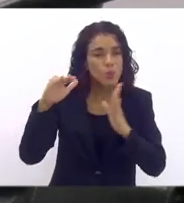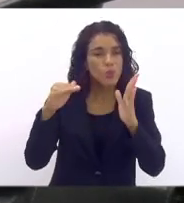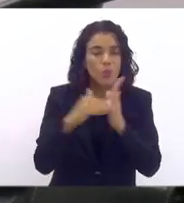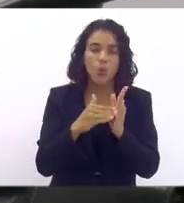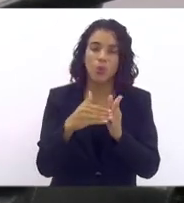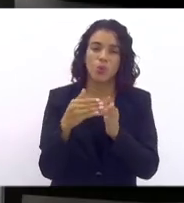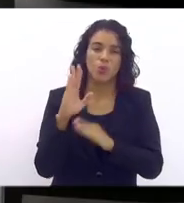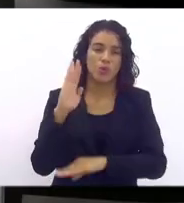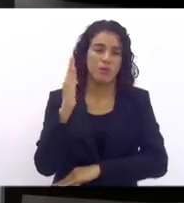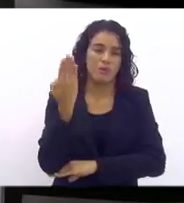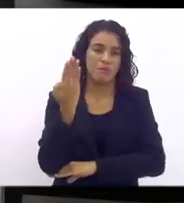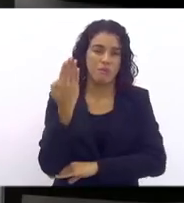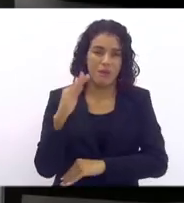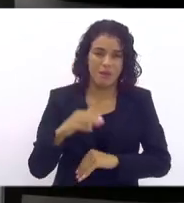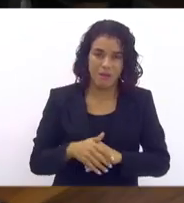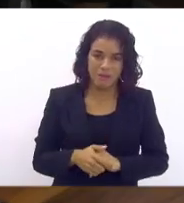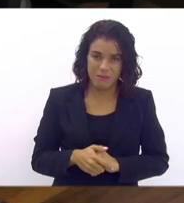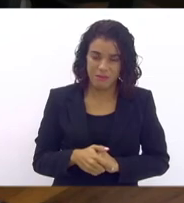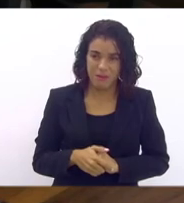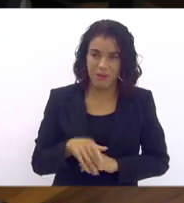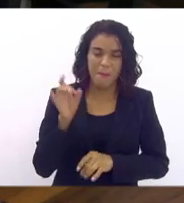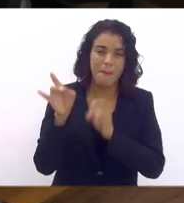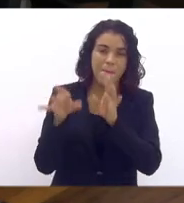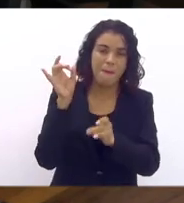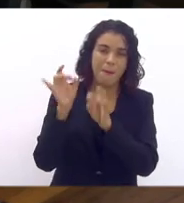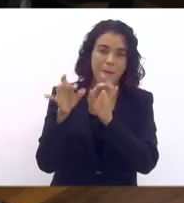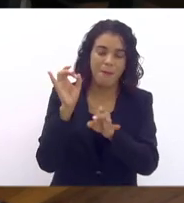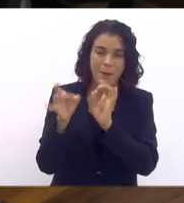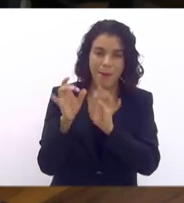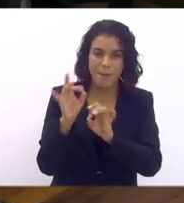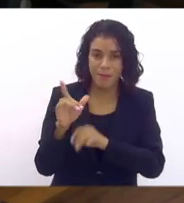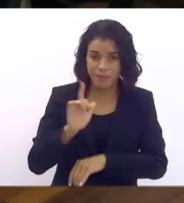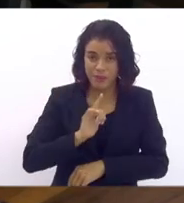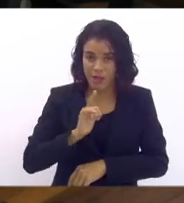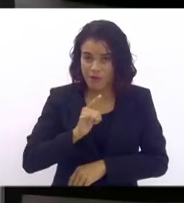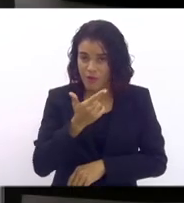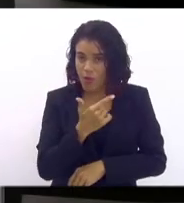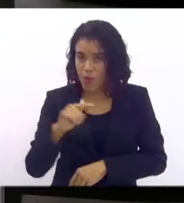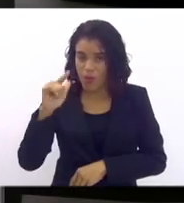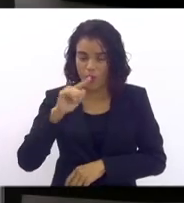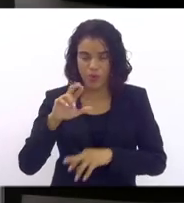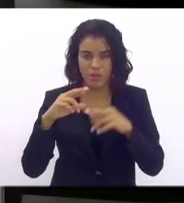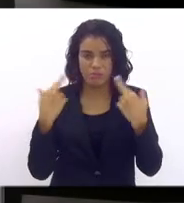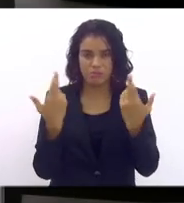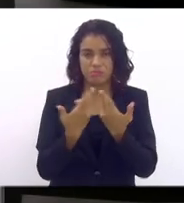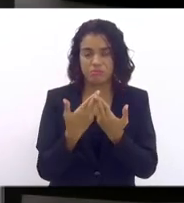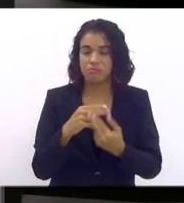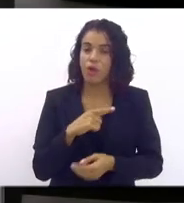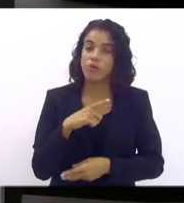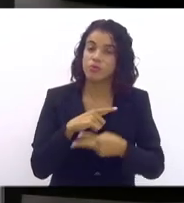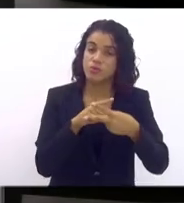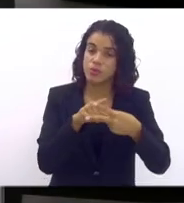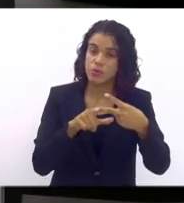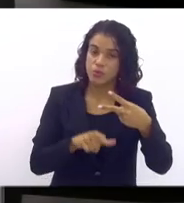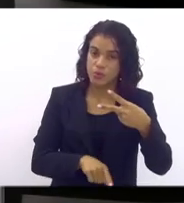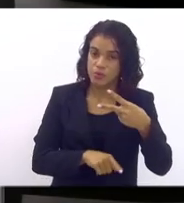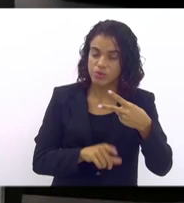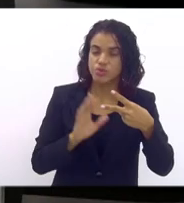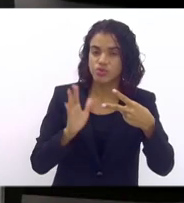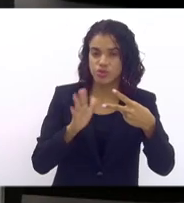lá depois dessa reunião março abril de vocês chegar a ter outra reunião não nós participamos de duas operações já